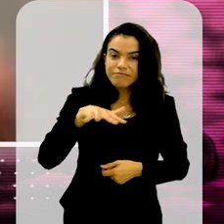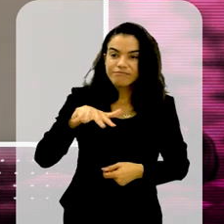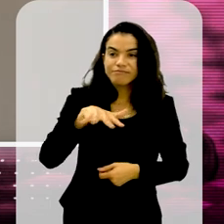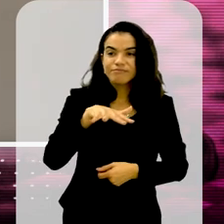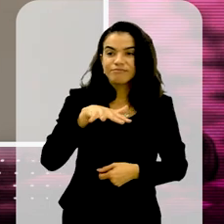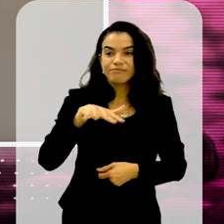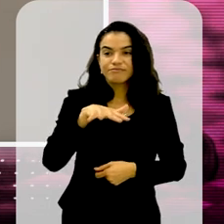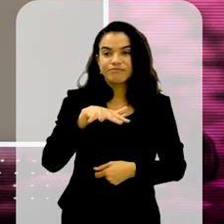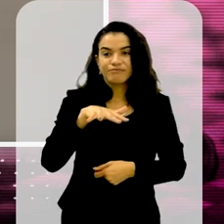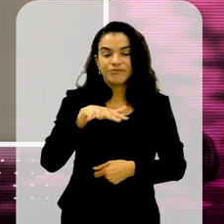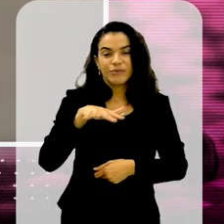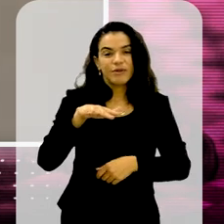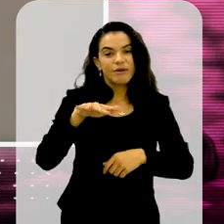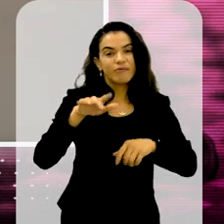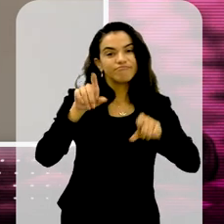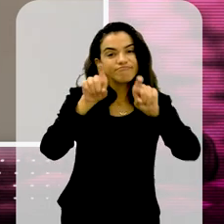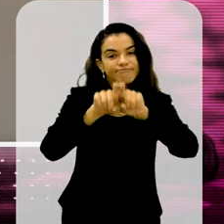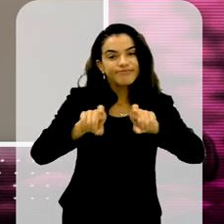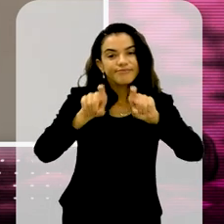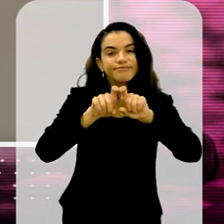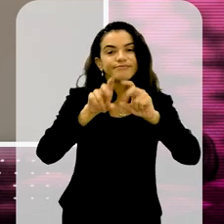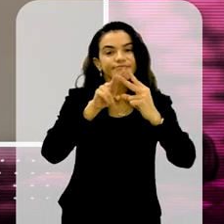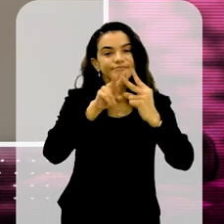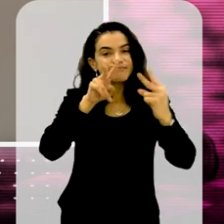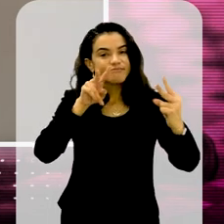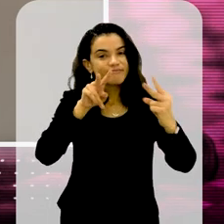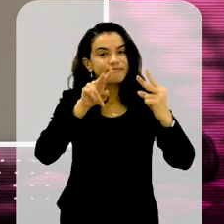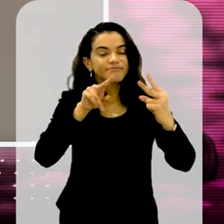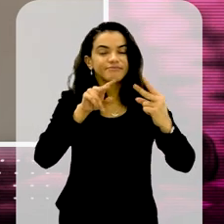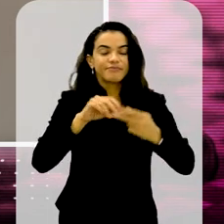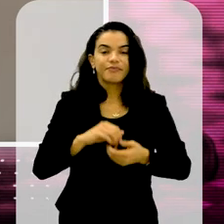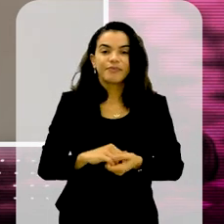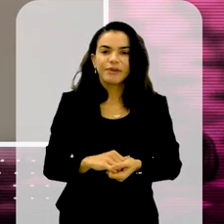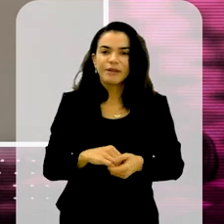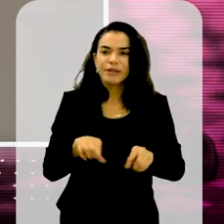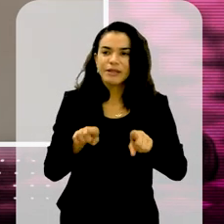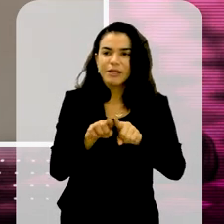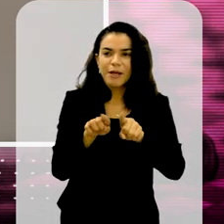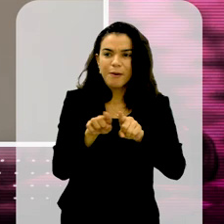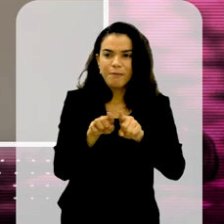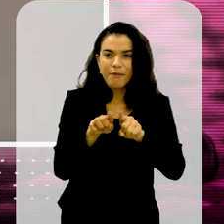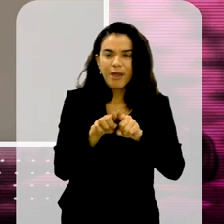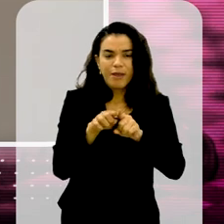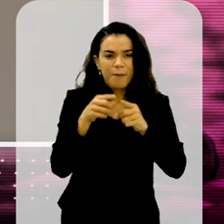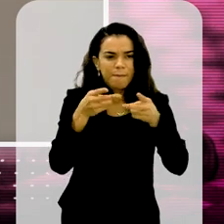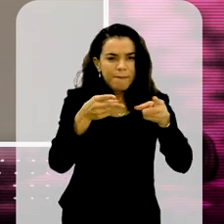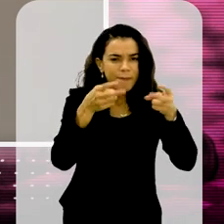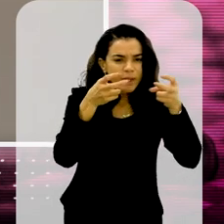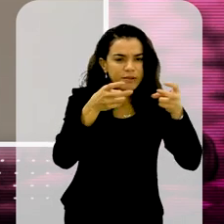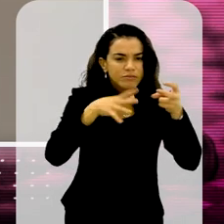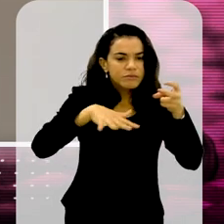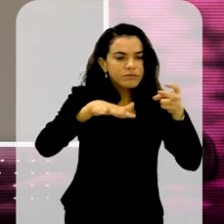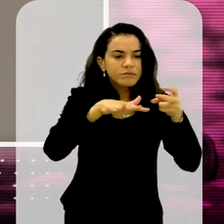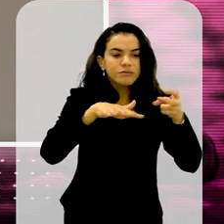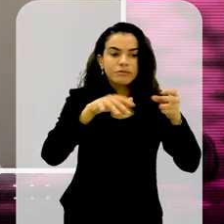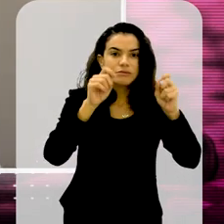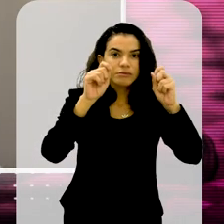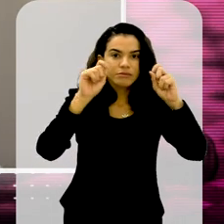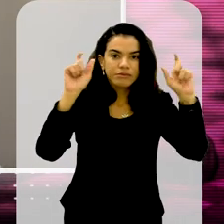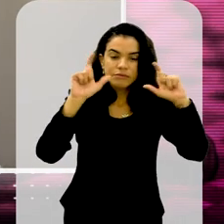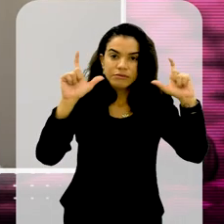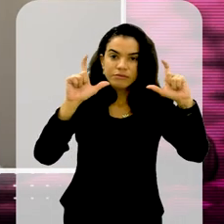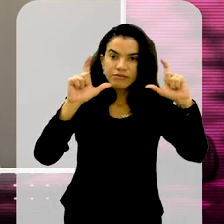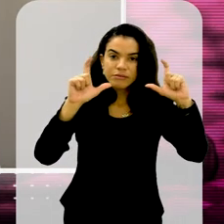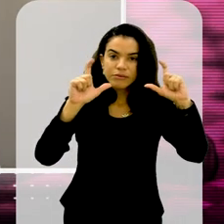né, no seu, nos seus meios eletrônicos aí, por onde você circula. Ao notar qualquer situação,